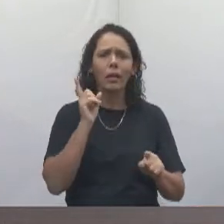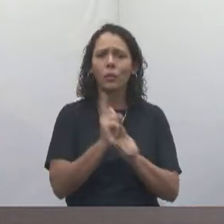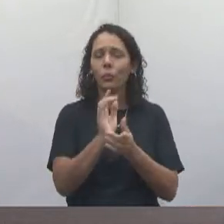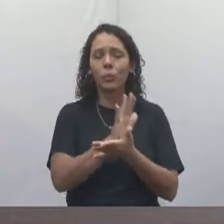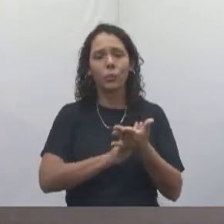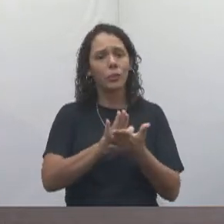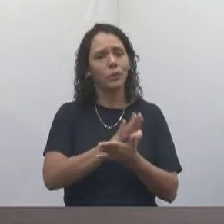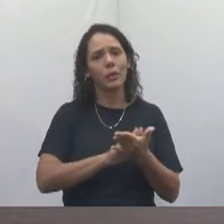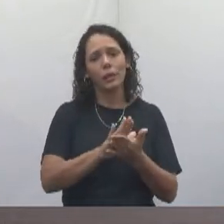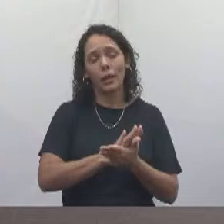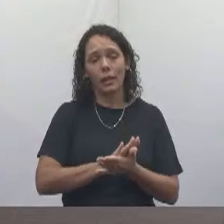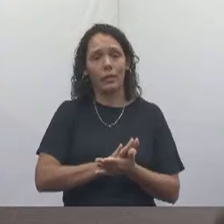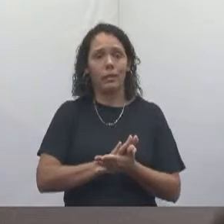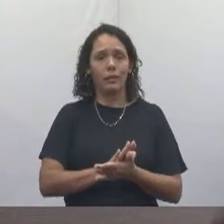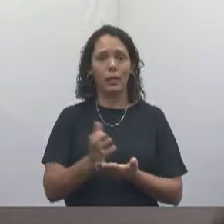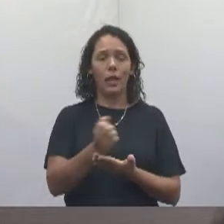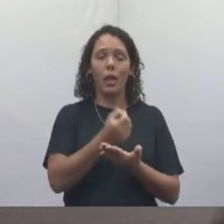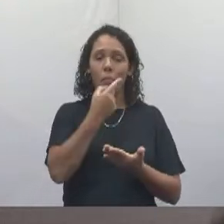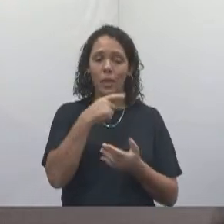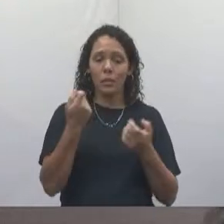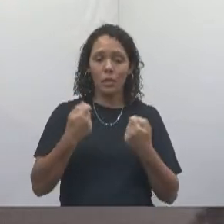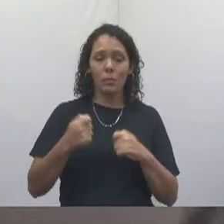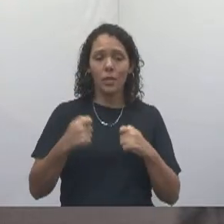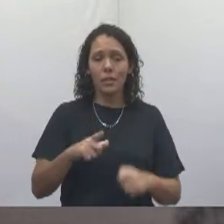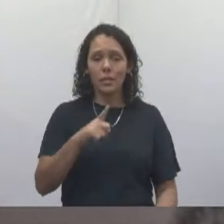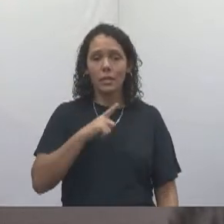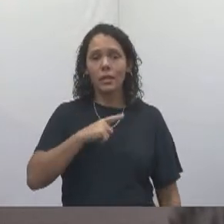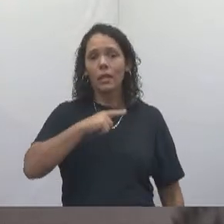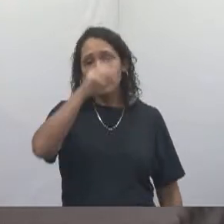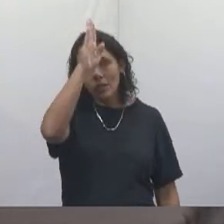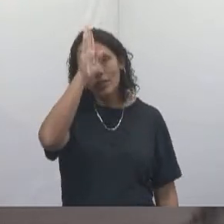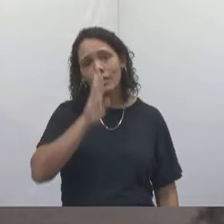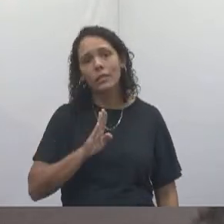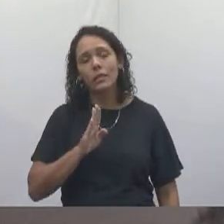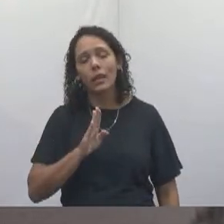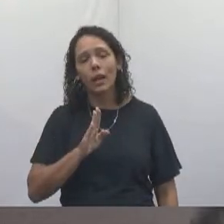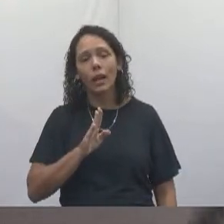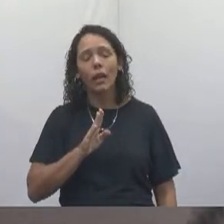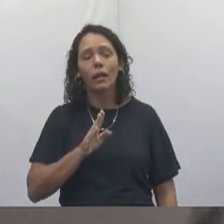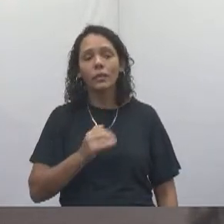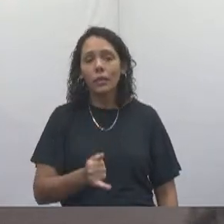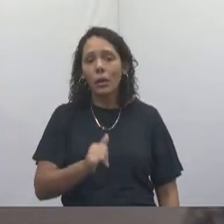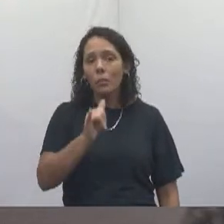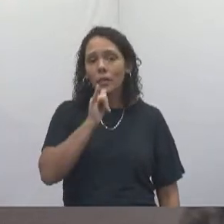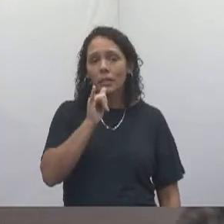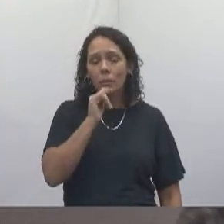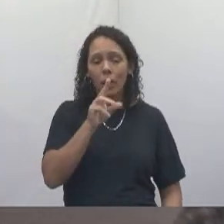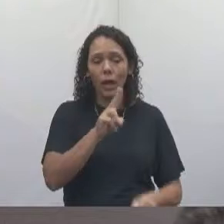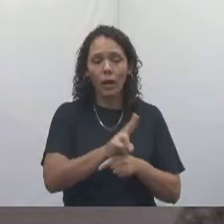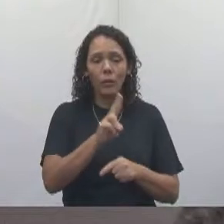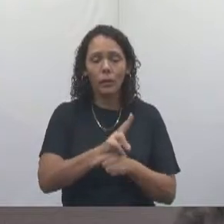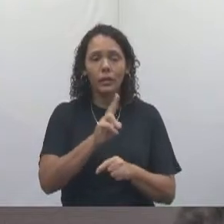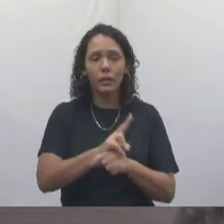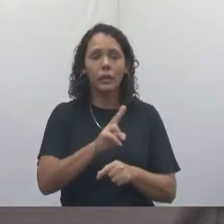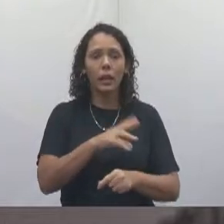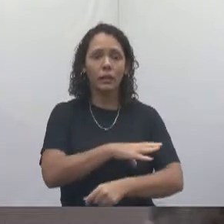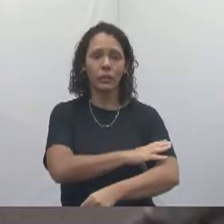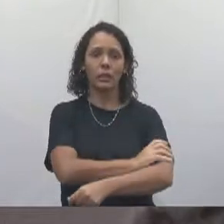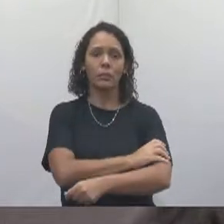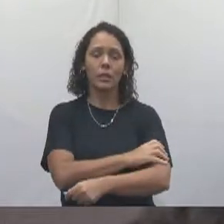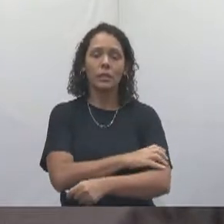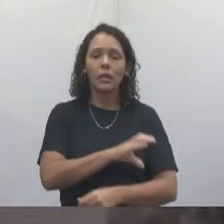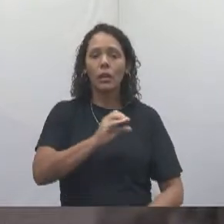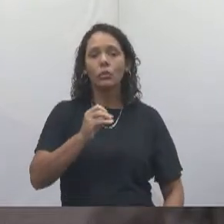devem constar, que devem estar na farmácia municipal, como controle de pressão arterial, como controle de